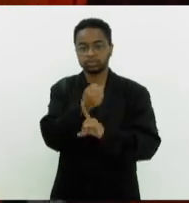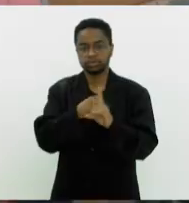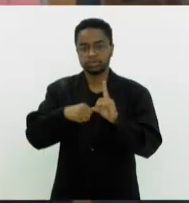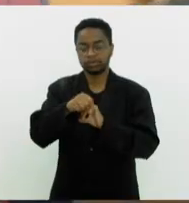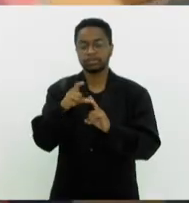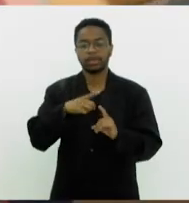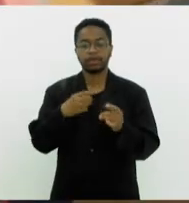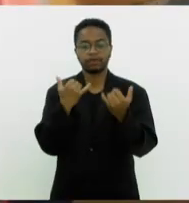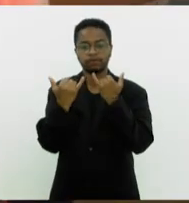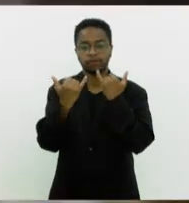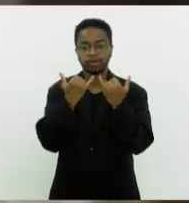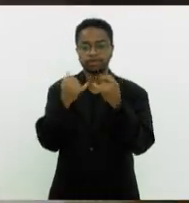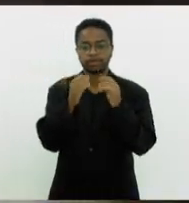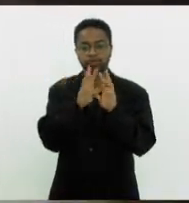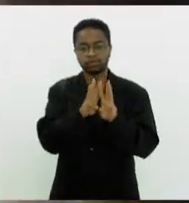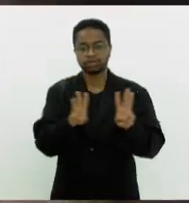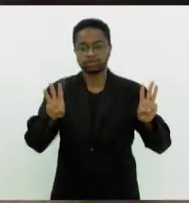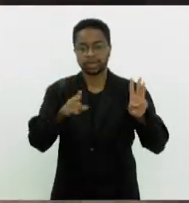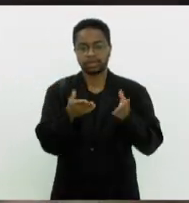site